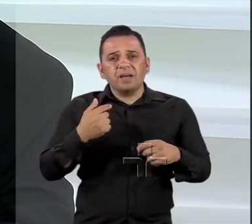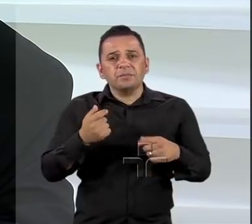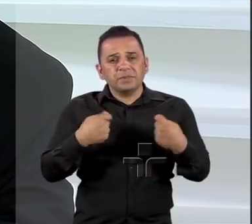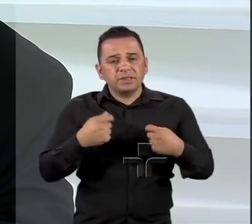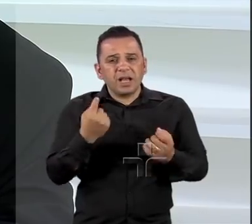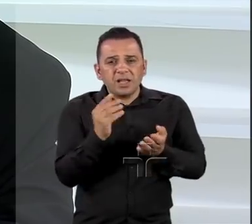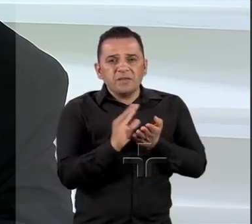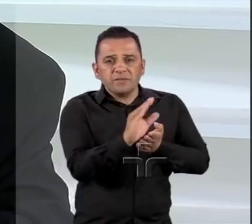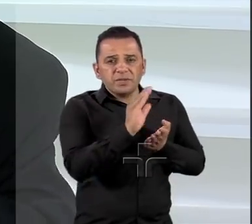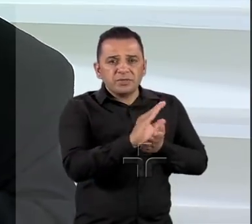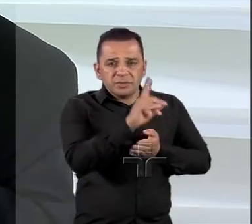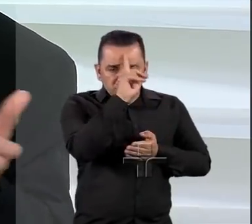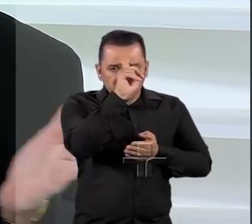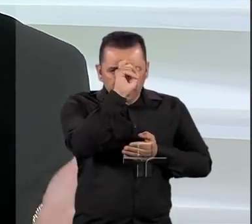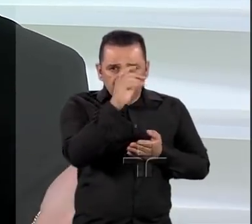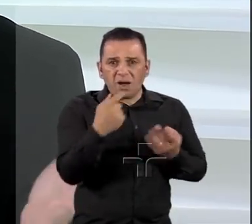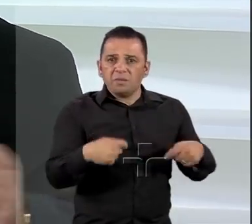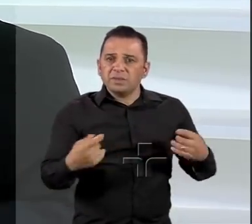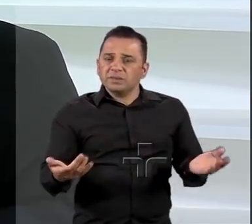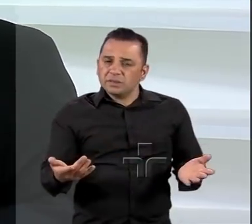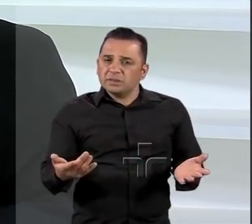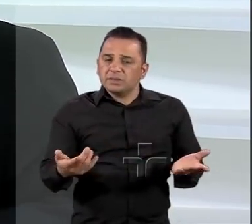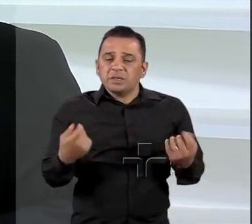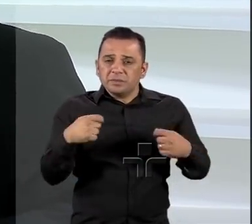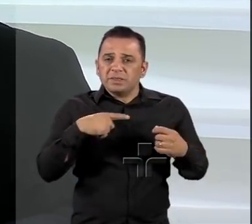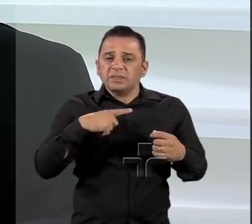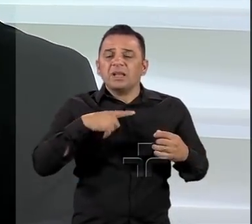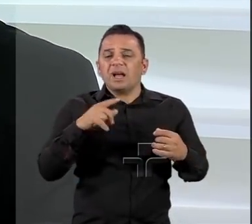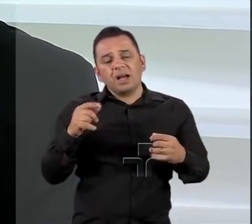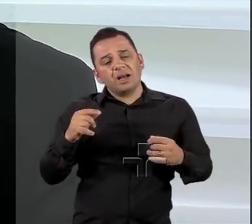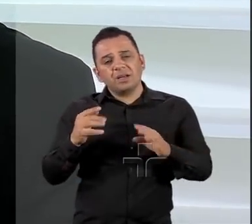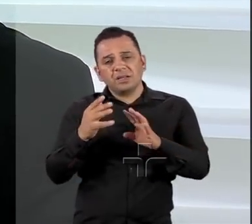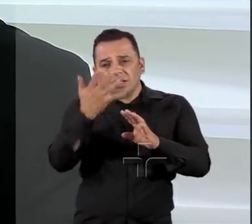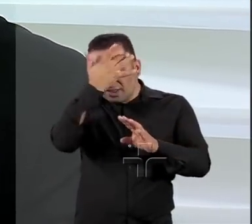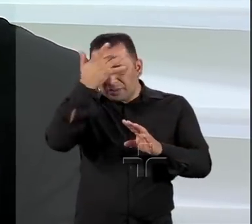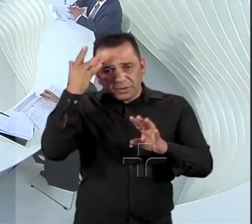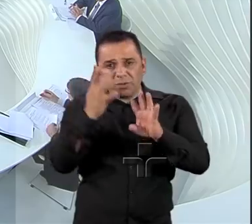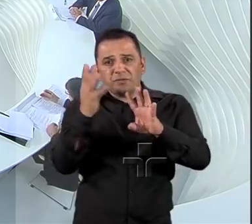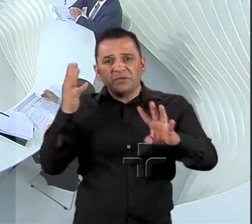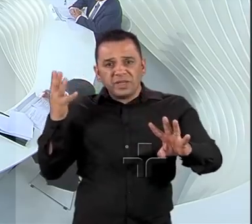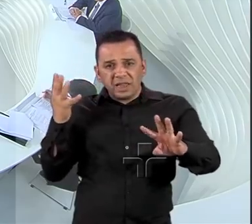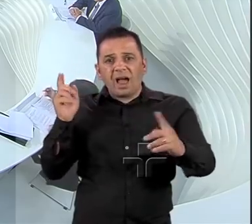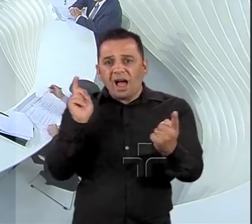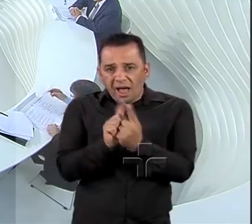filantrópicos. Esses pacientes vão ter que ser atendidos em alguma instituição de saúde. Nós vamos ter que fazer essas